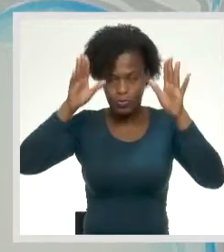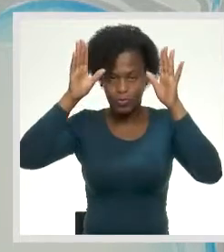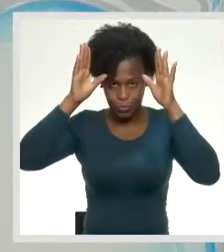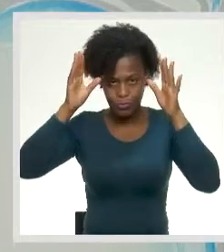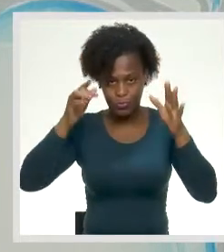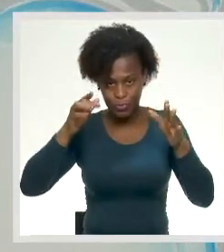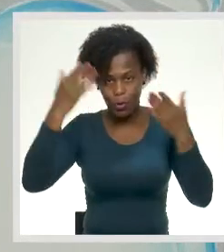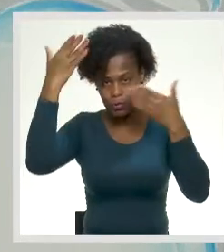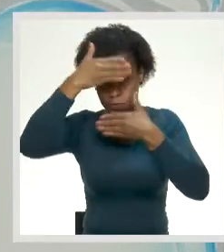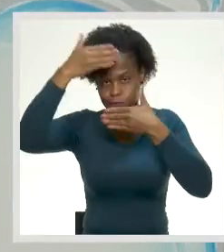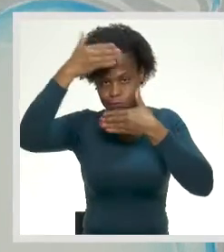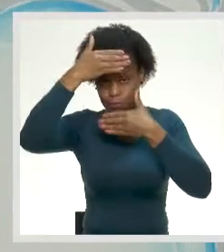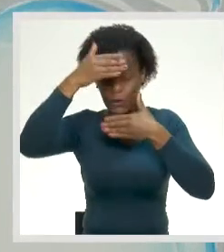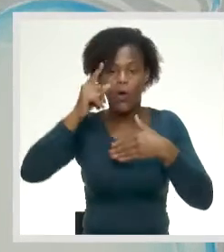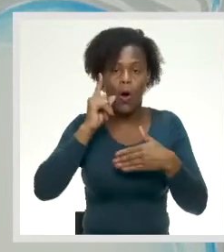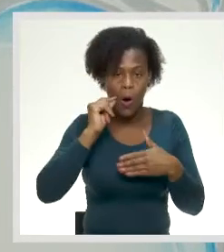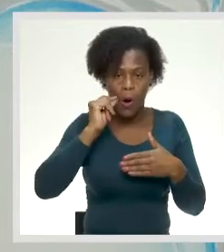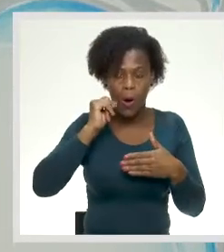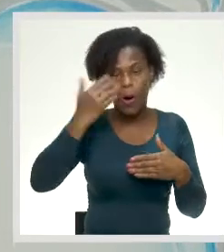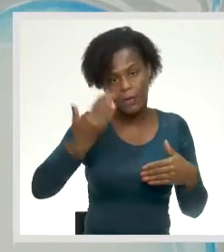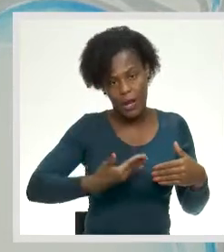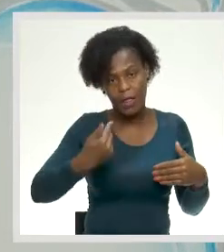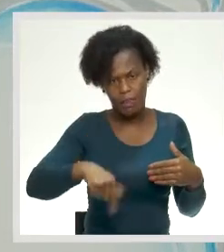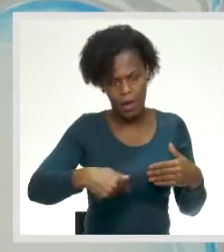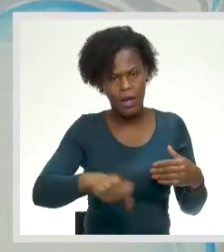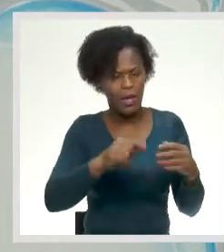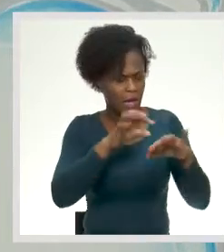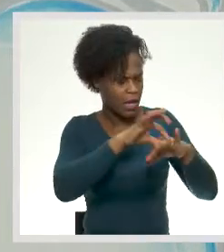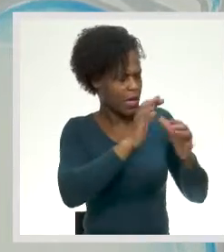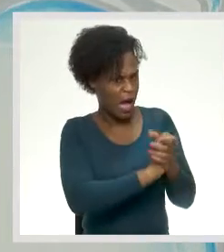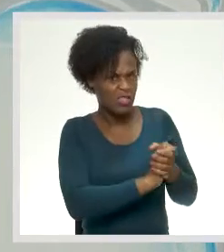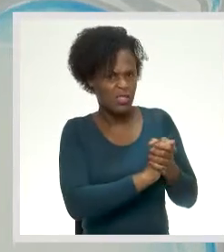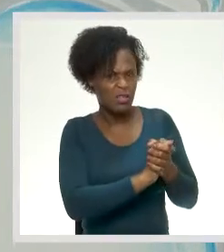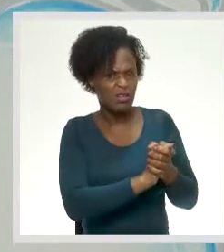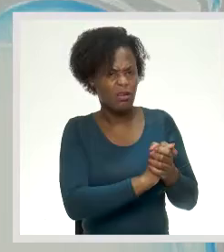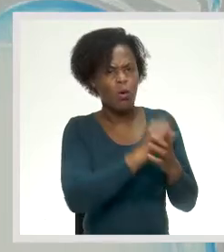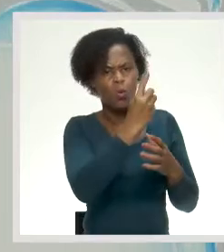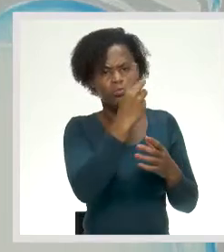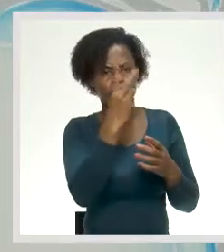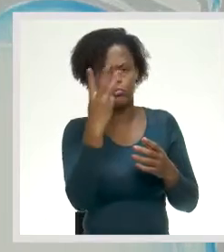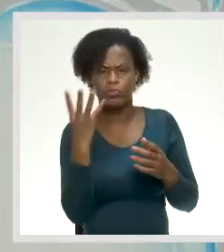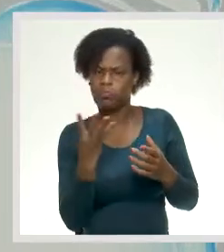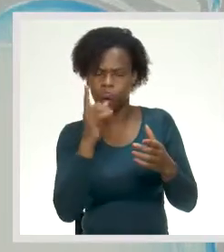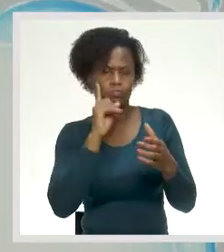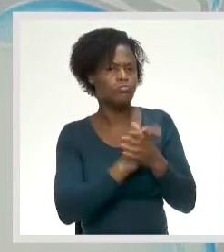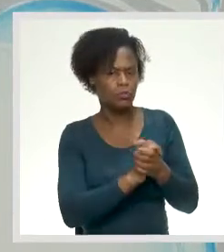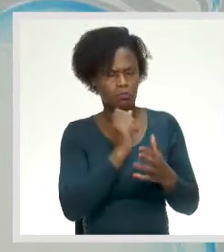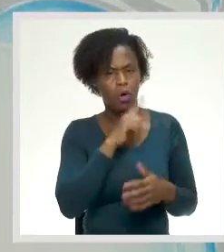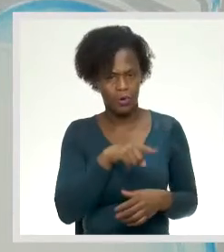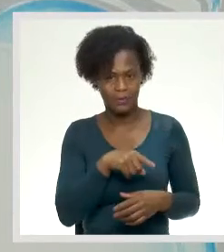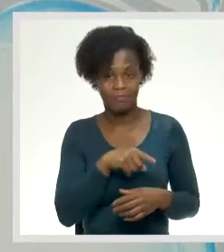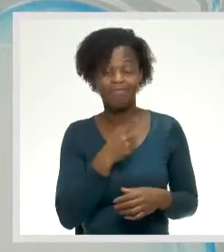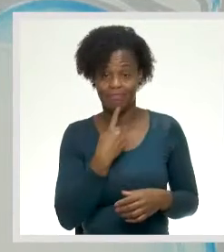islâmicos, em que o homem tem o direito de se casar com mais ou de ter mais do que uma esposa.